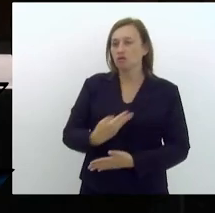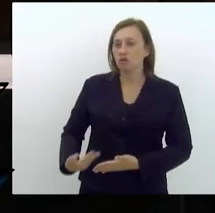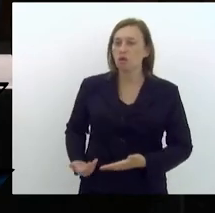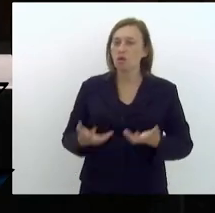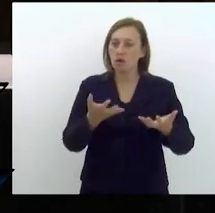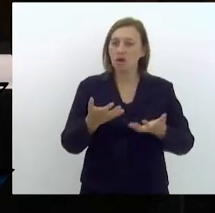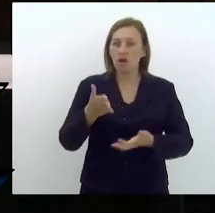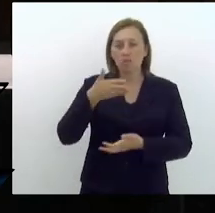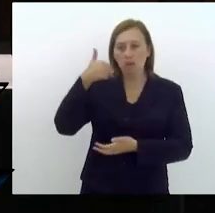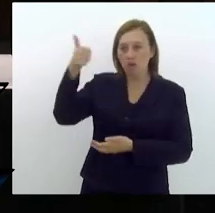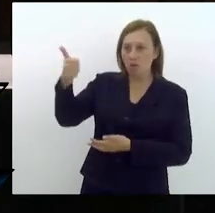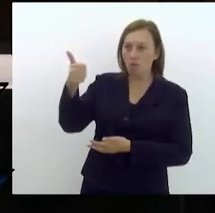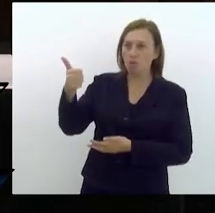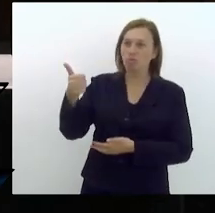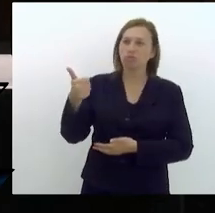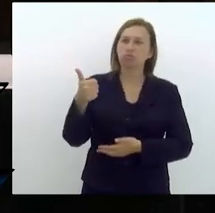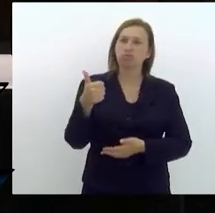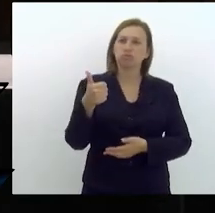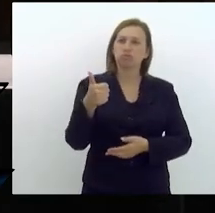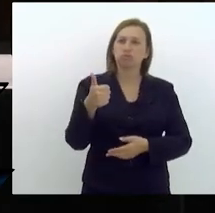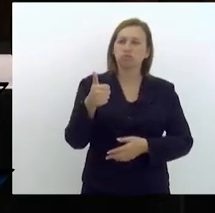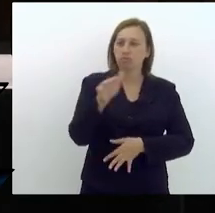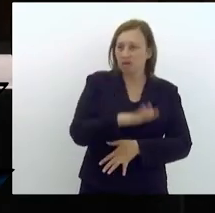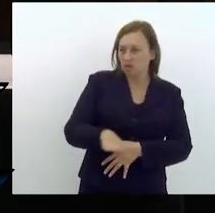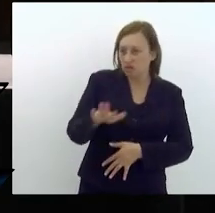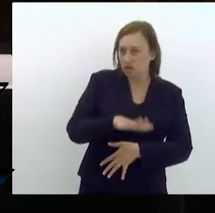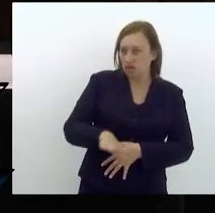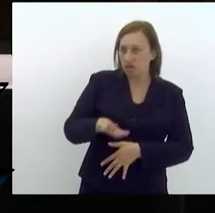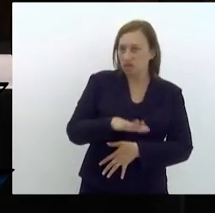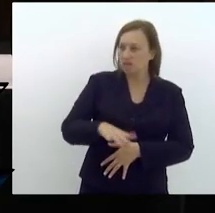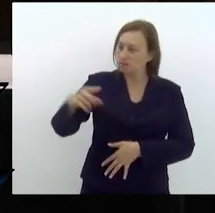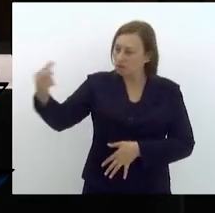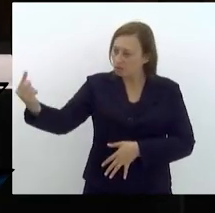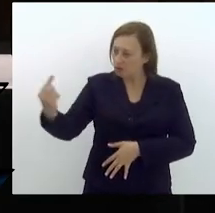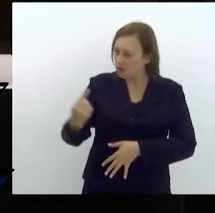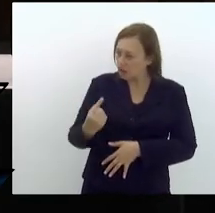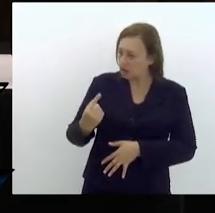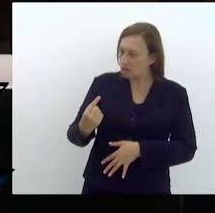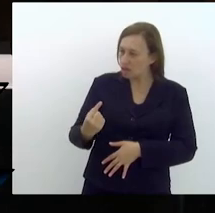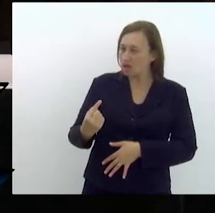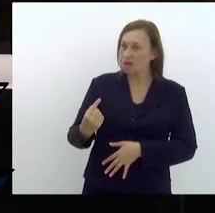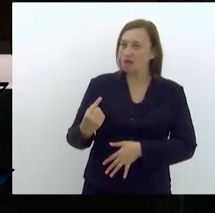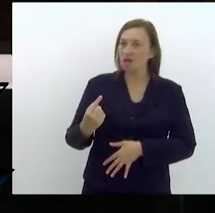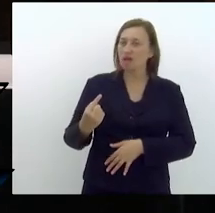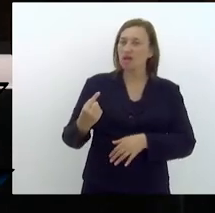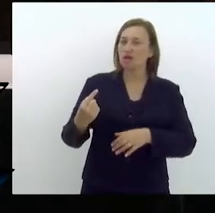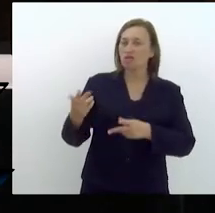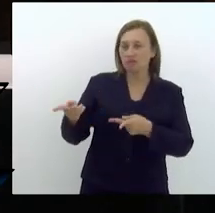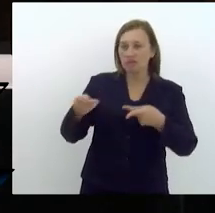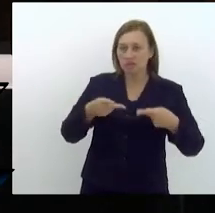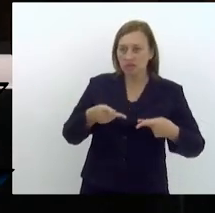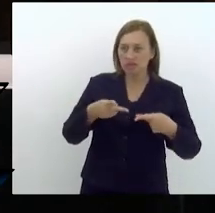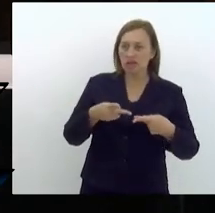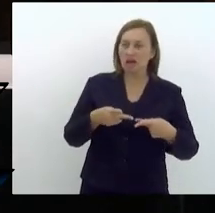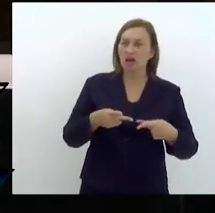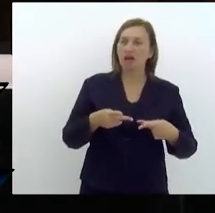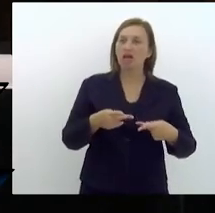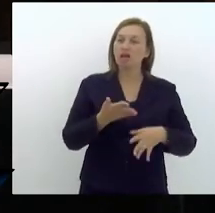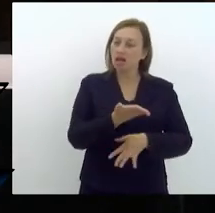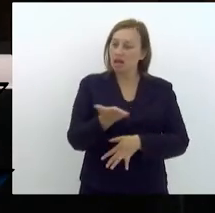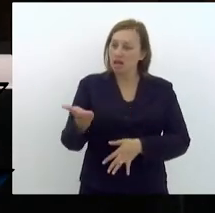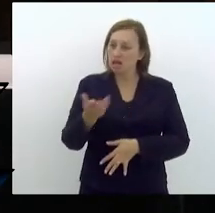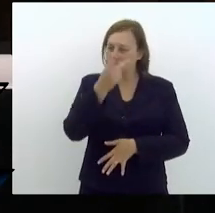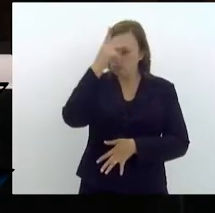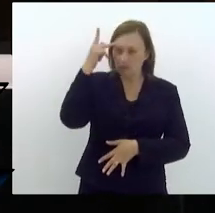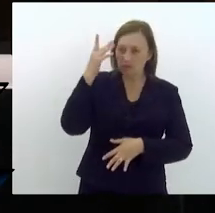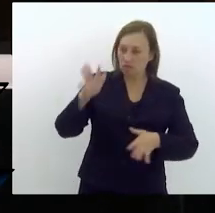fazer o melhor para essa molecada que que vem aqui nos prestigiar que vai lá no meu gabinete me visitar e são por essas pessoas que